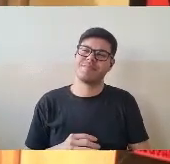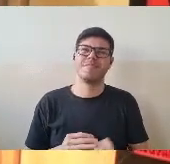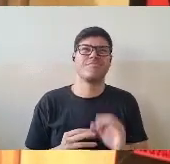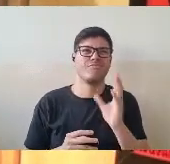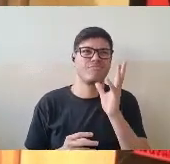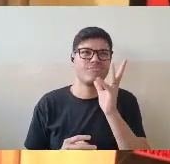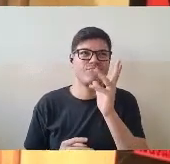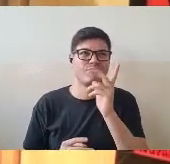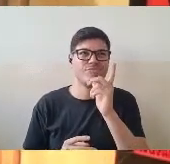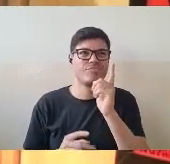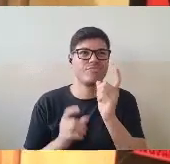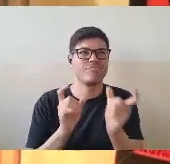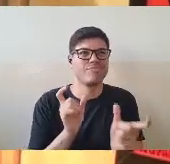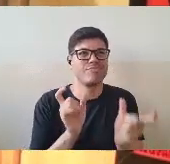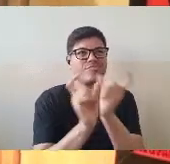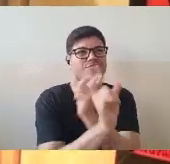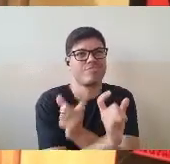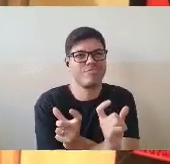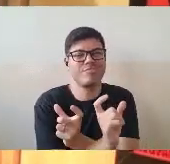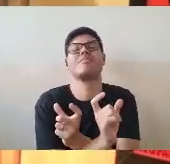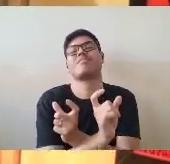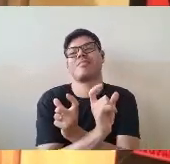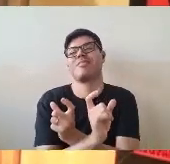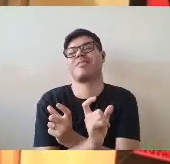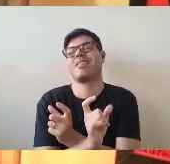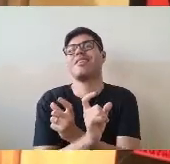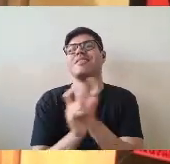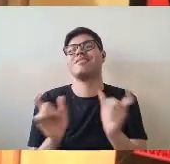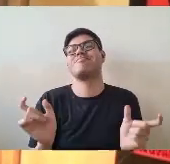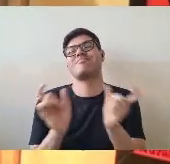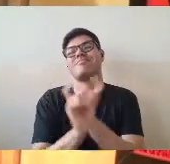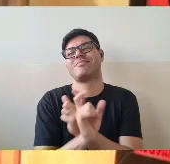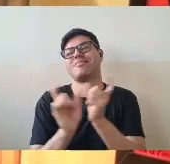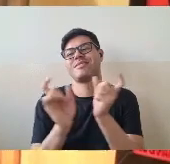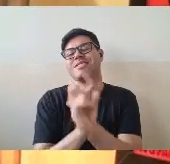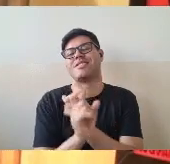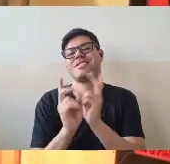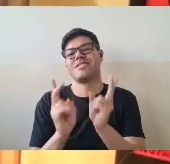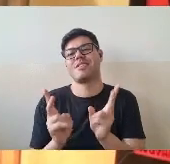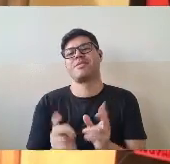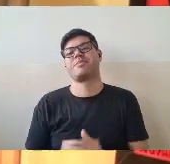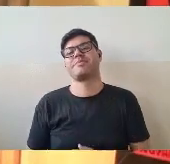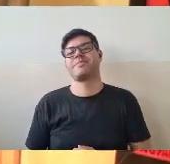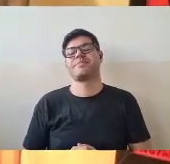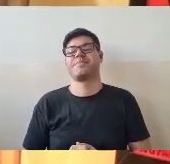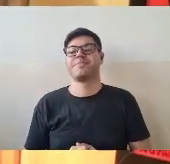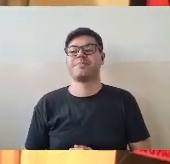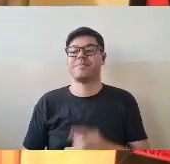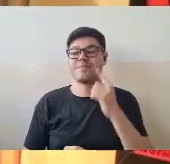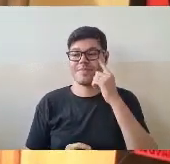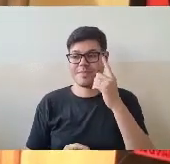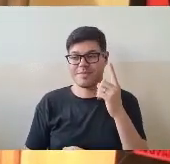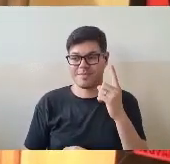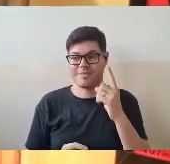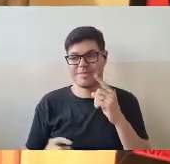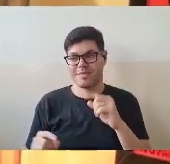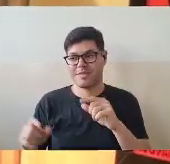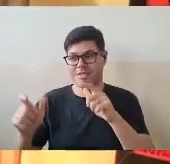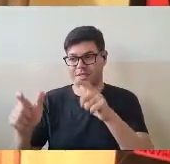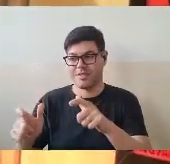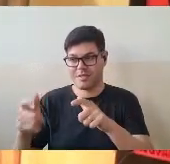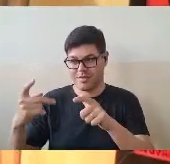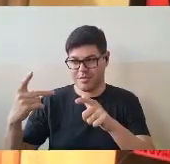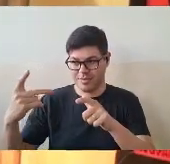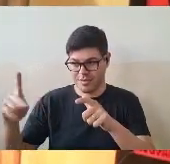eu me lembro que eu ia no seu consultório e o doutor ficava sentado assim. Ah, caramba, por que o doutor